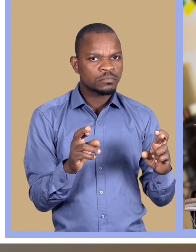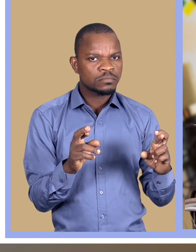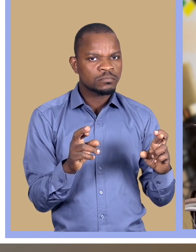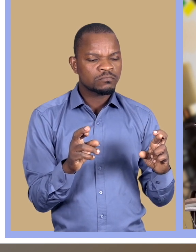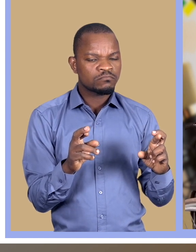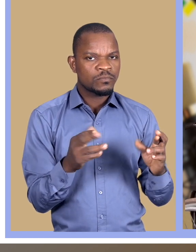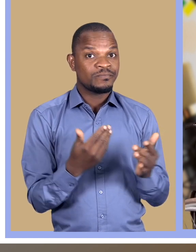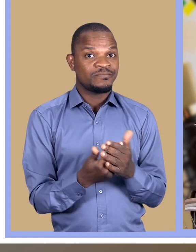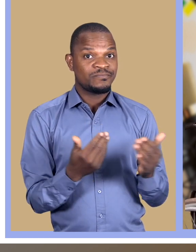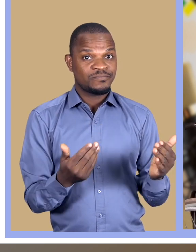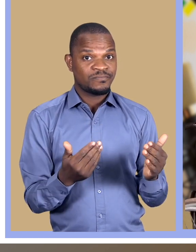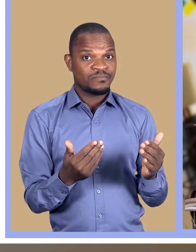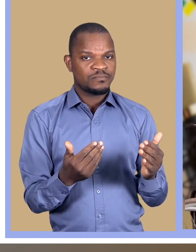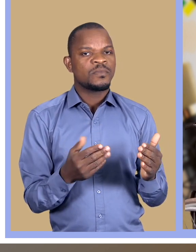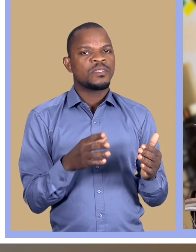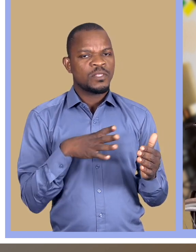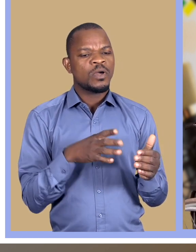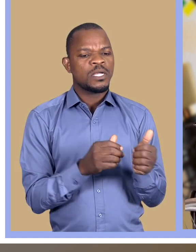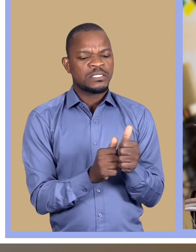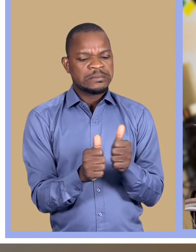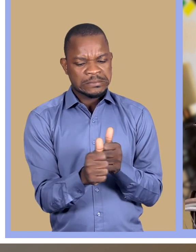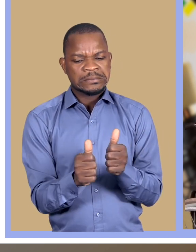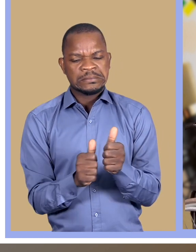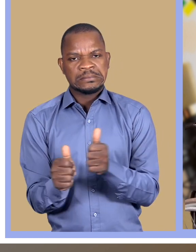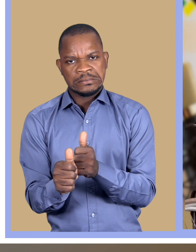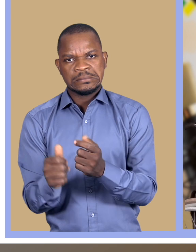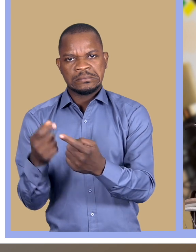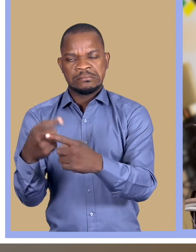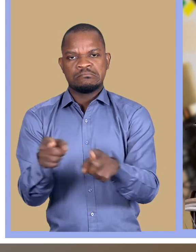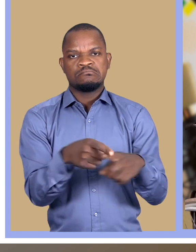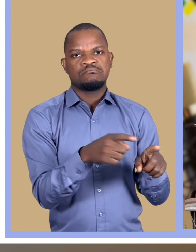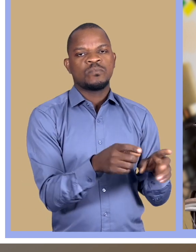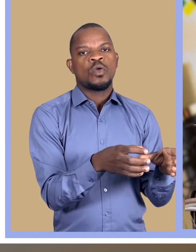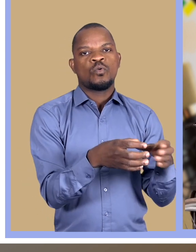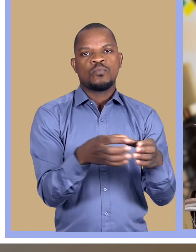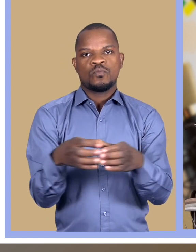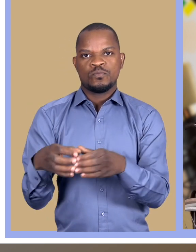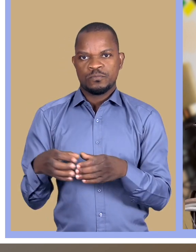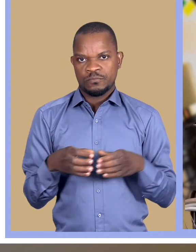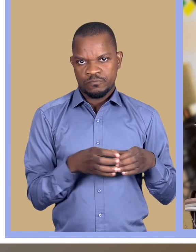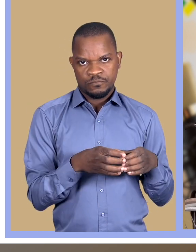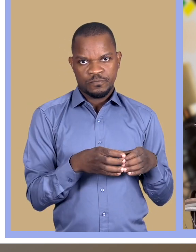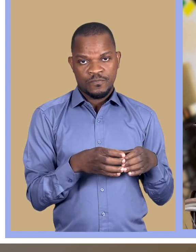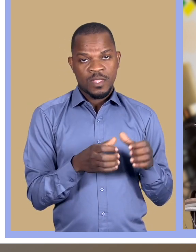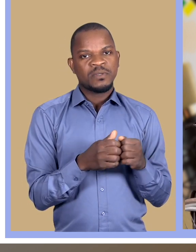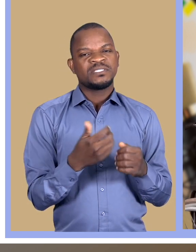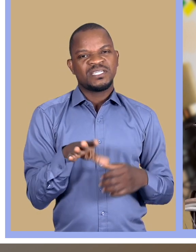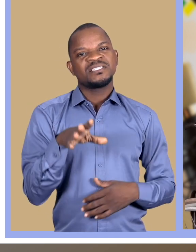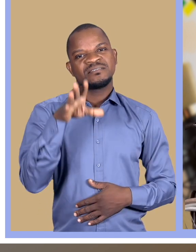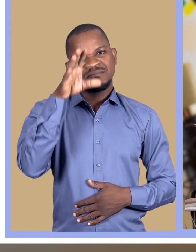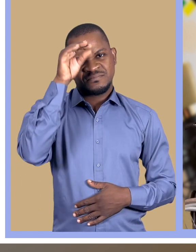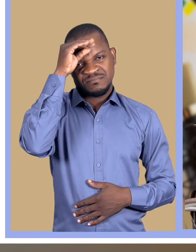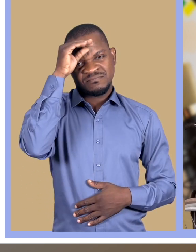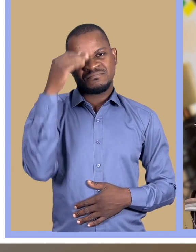todos representados no nosso movimento. Mas entendo perfeitamente que há condições,